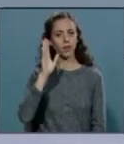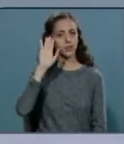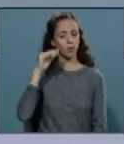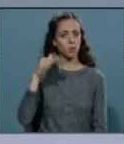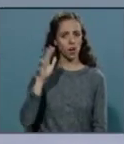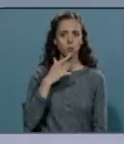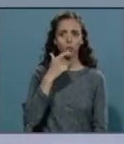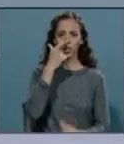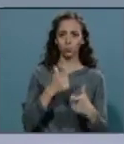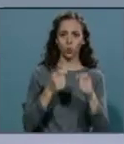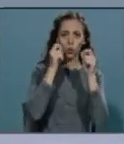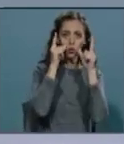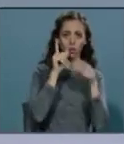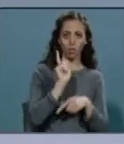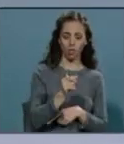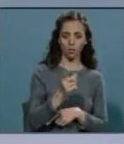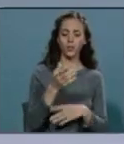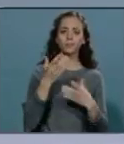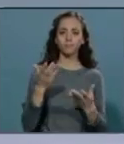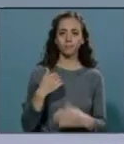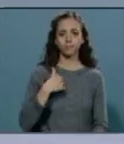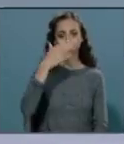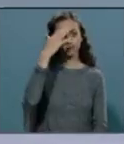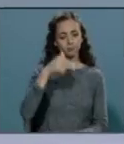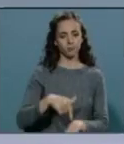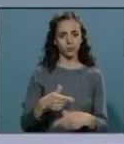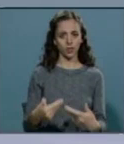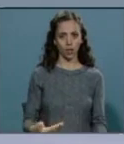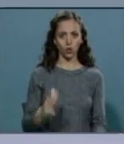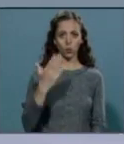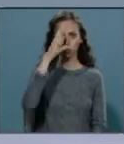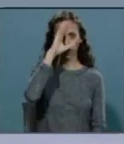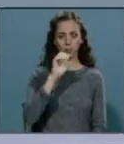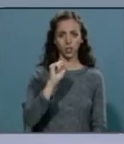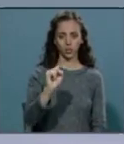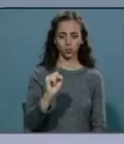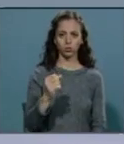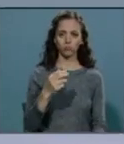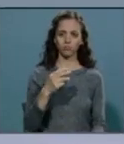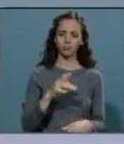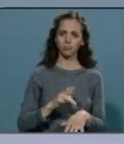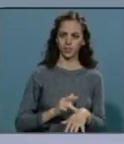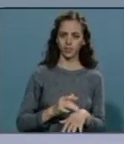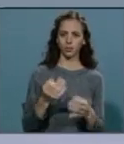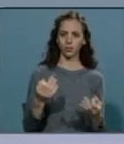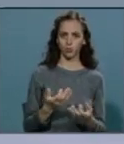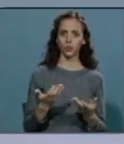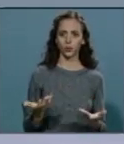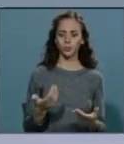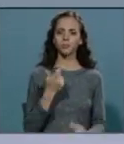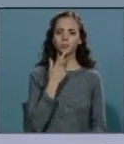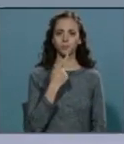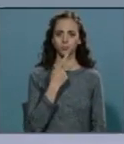do que muita gente acordada e portanto acho que neste momento o primeiro-ministro eu fui sensível e por isso